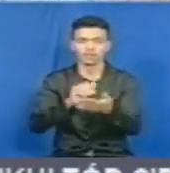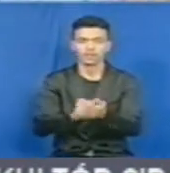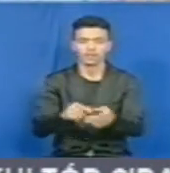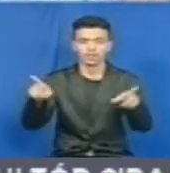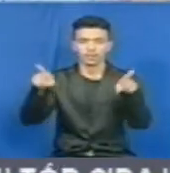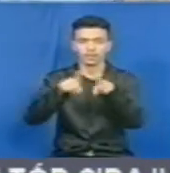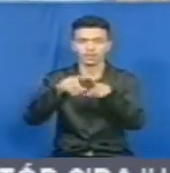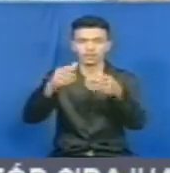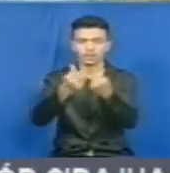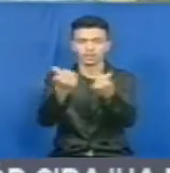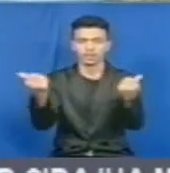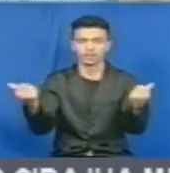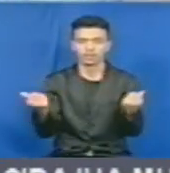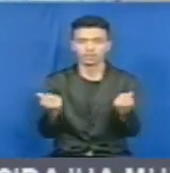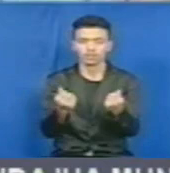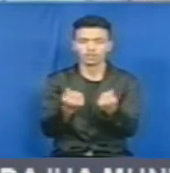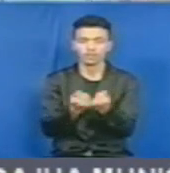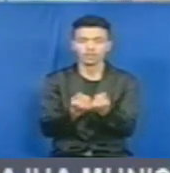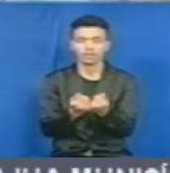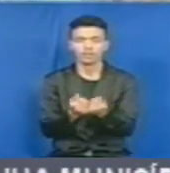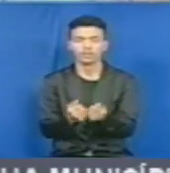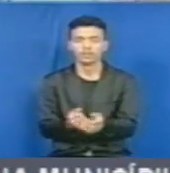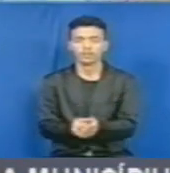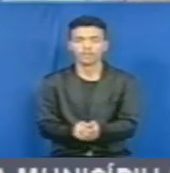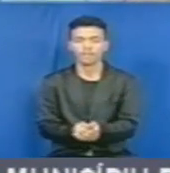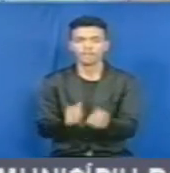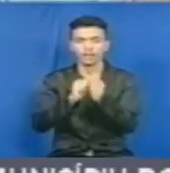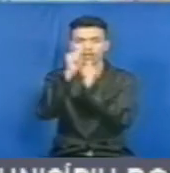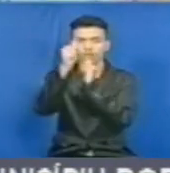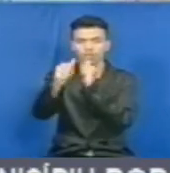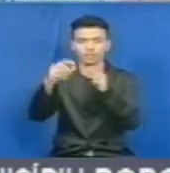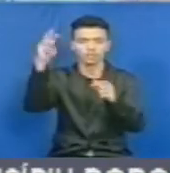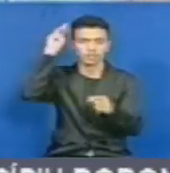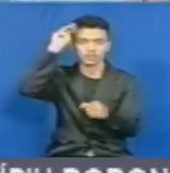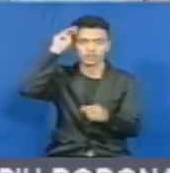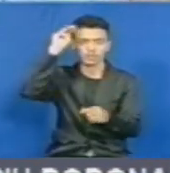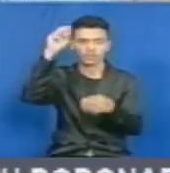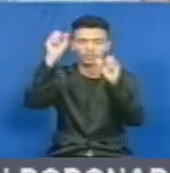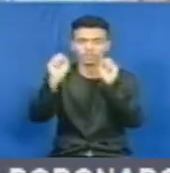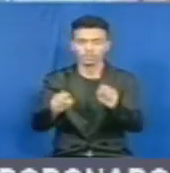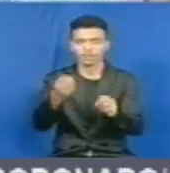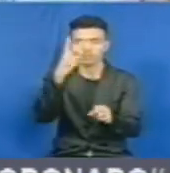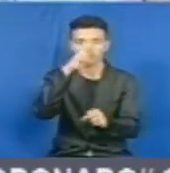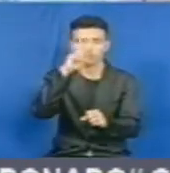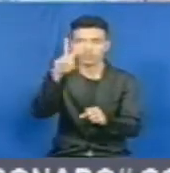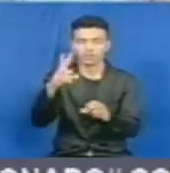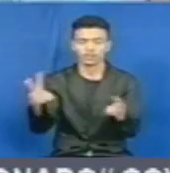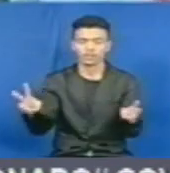dar altura de local ia aldeia né. Adu hato ba ministério competente, bele tau mata nosso ba